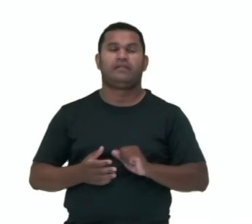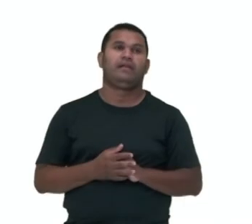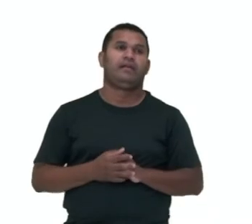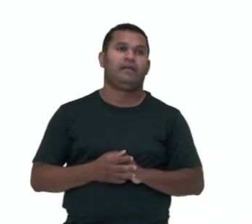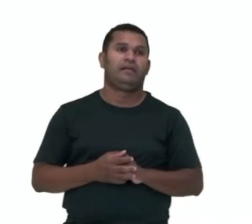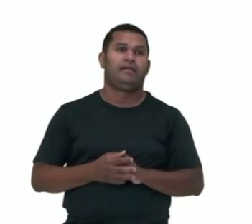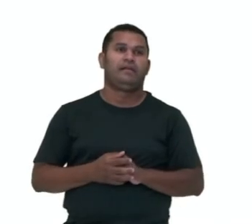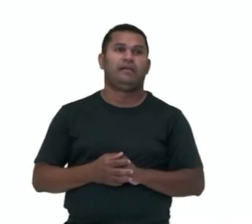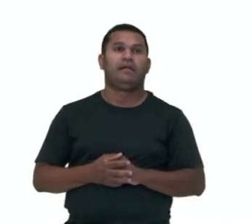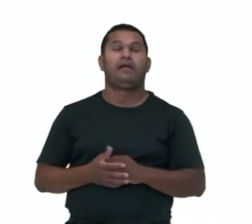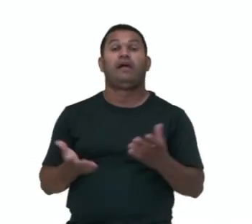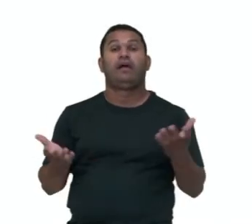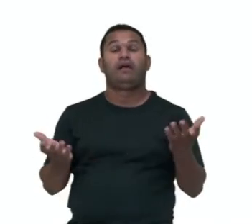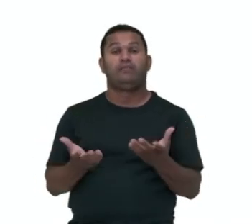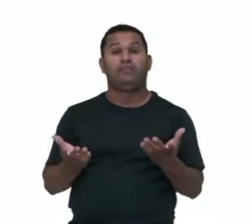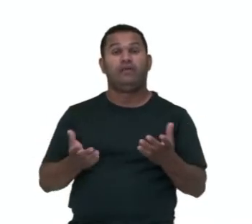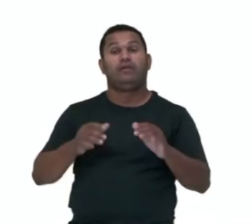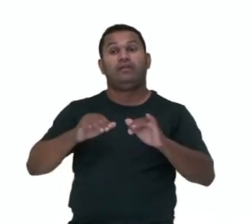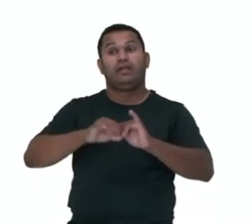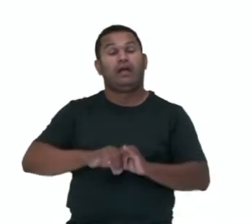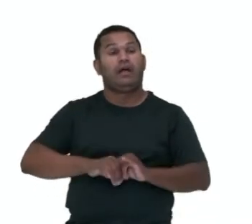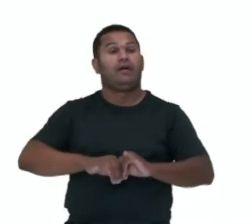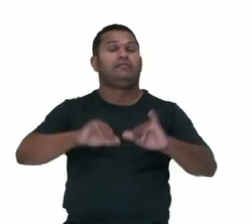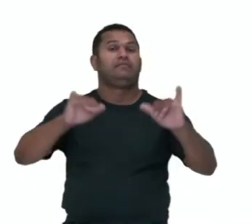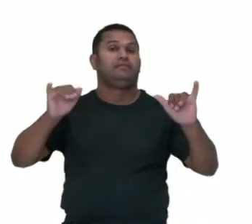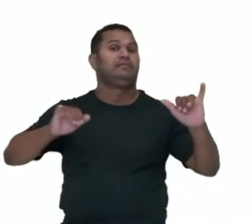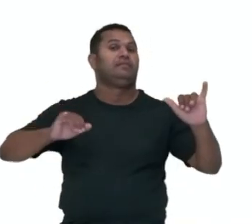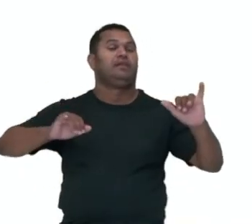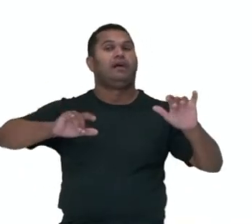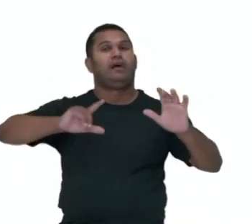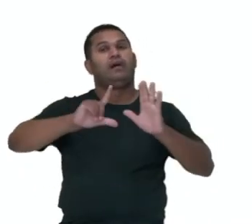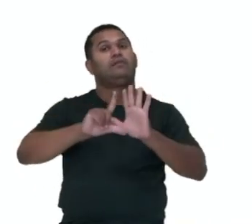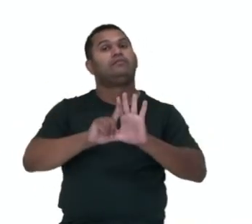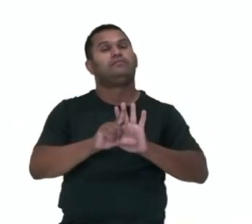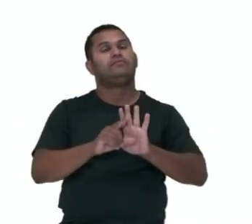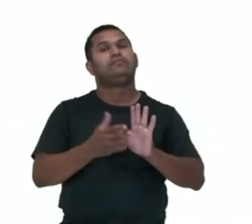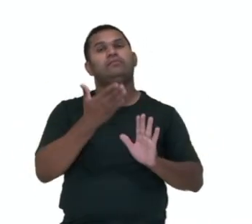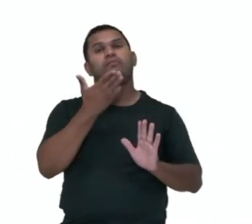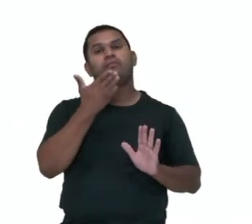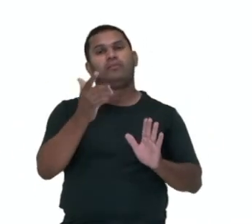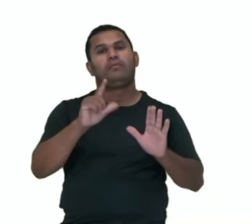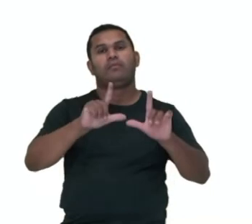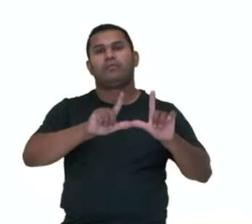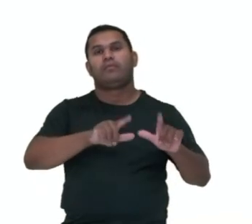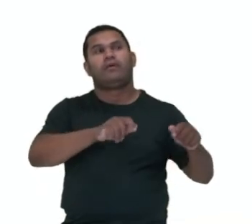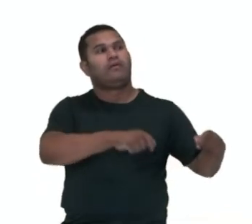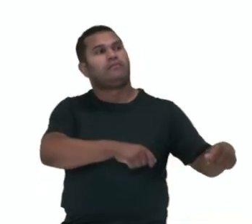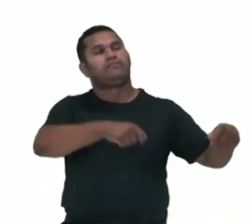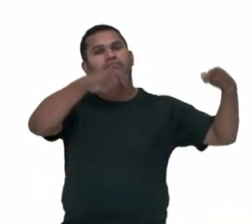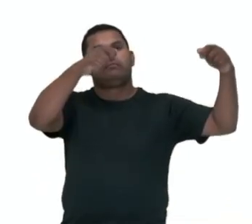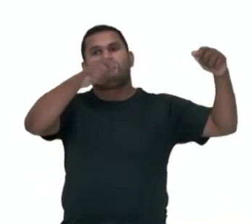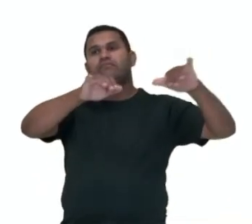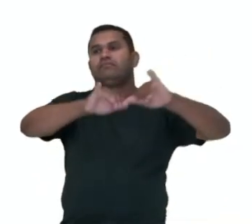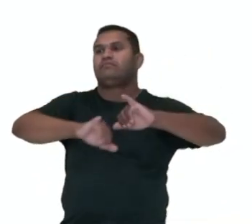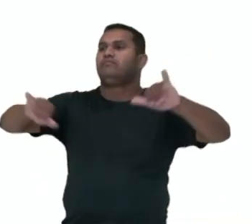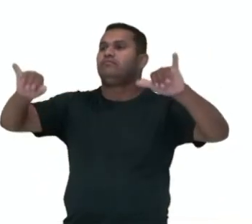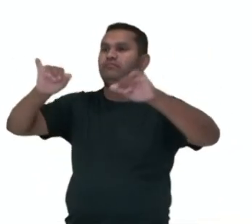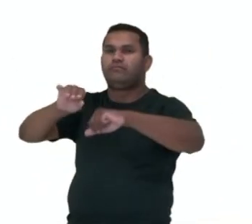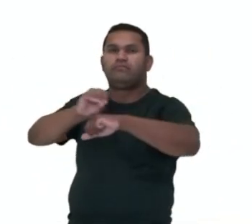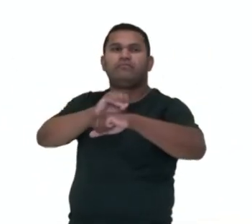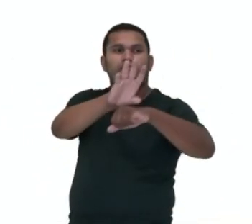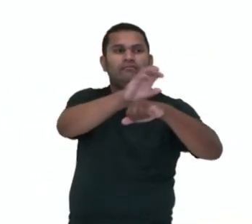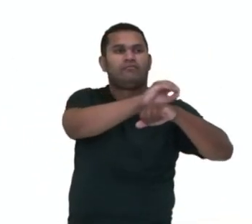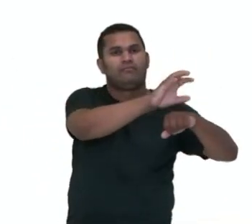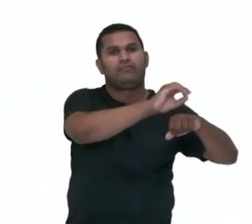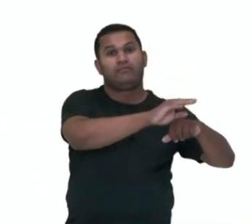equipe, elabora uma campanha que permite a prevenção de algumas dessas doenças em sua comunidade, tá? Para isso, você vai utilizar